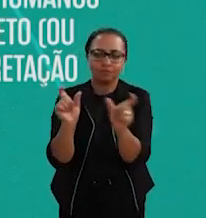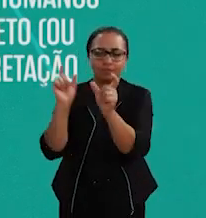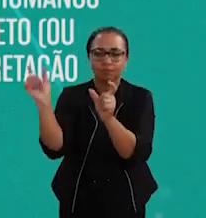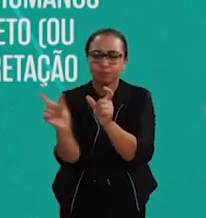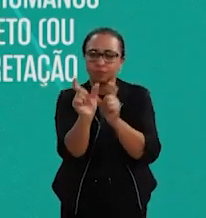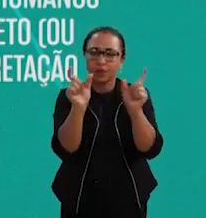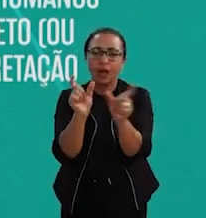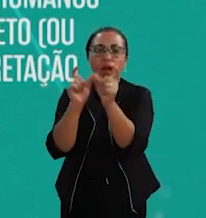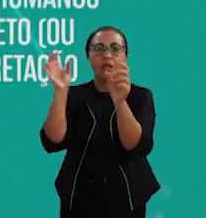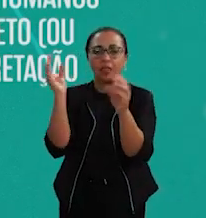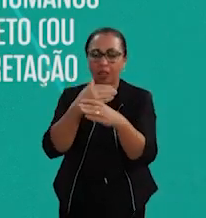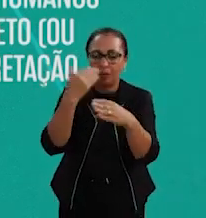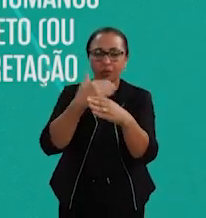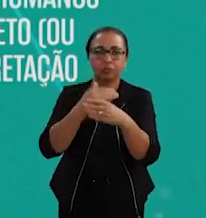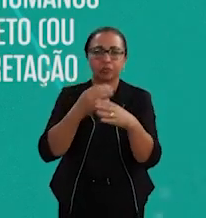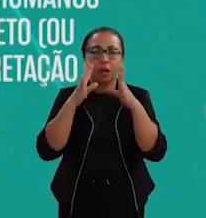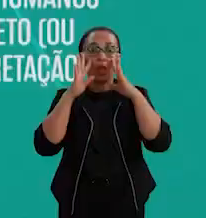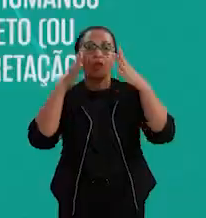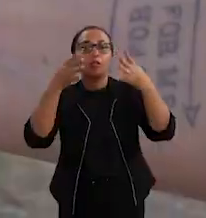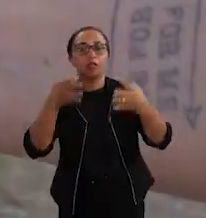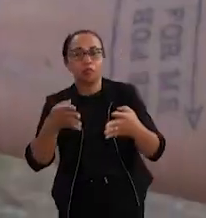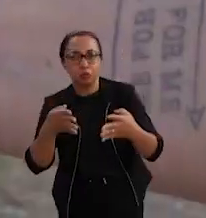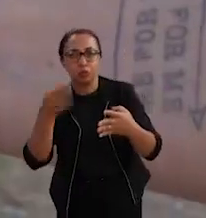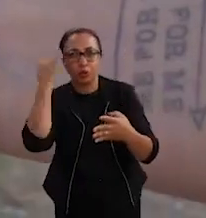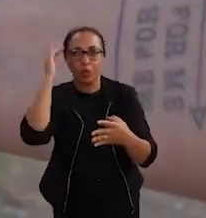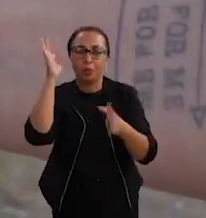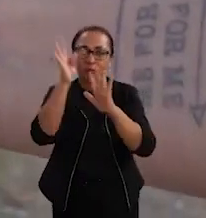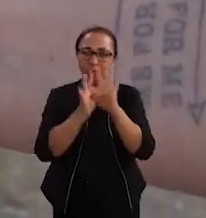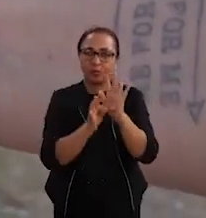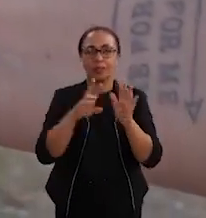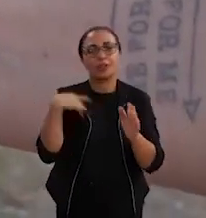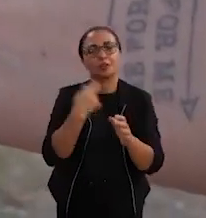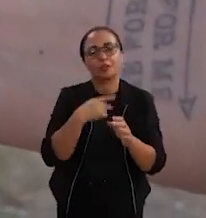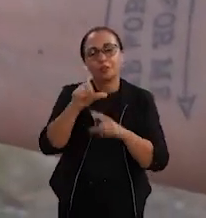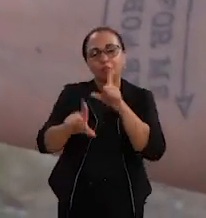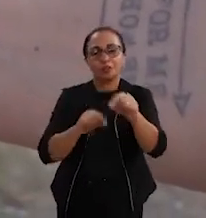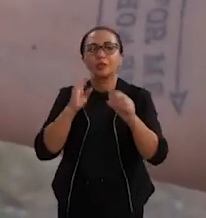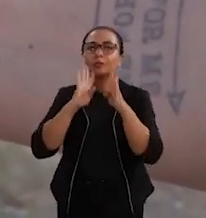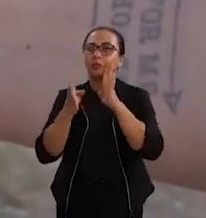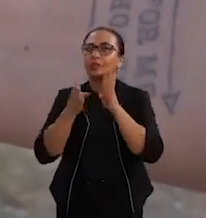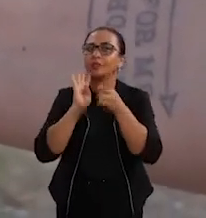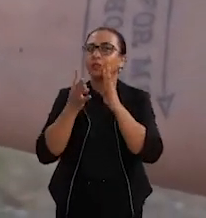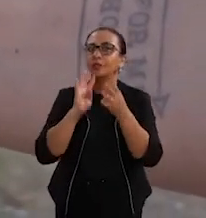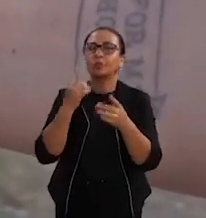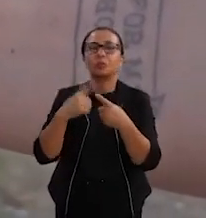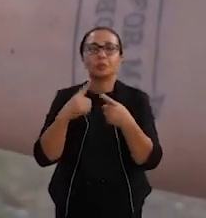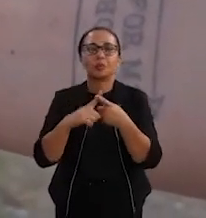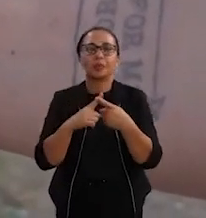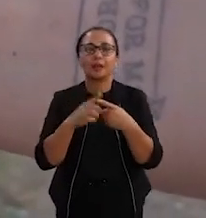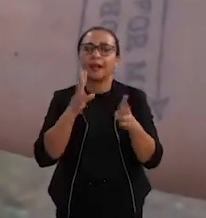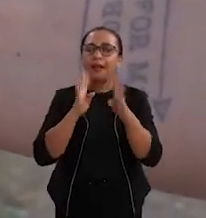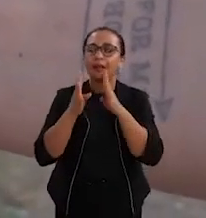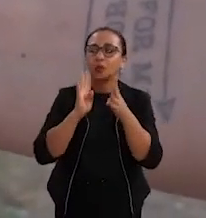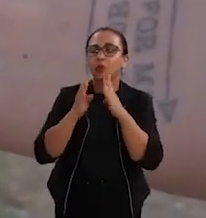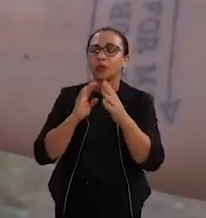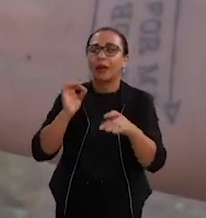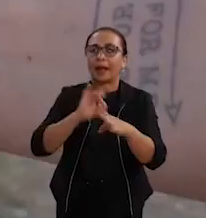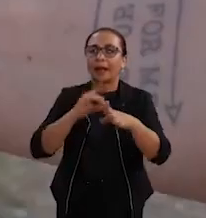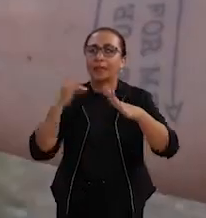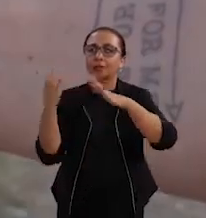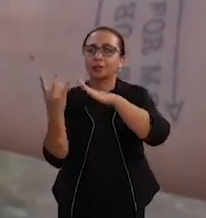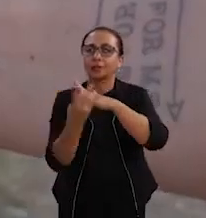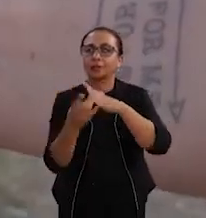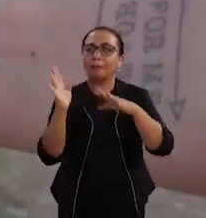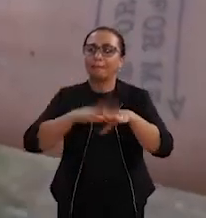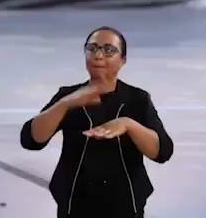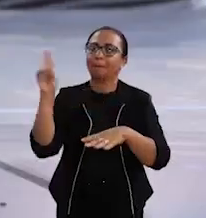parte, que começam a fazer parte da construção de sentido. Nós escolhemos o Facebook pelo fato de ser a rede social mais